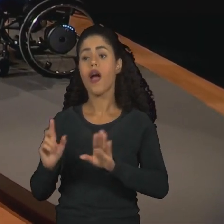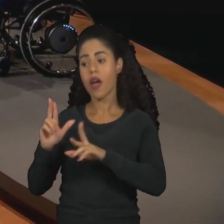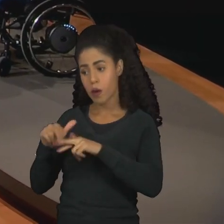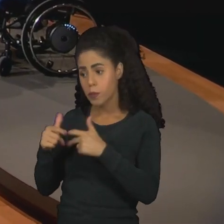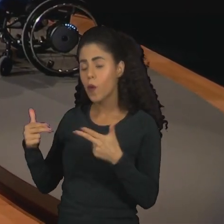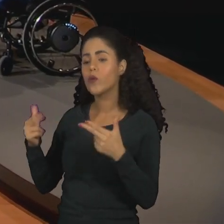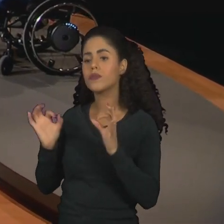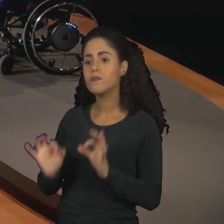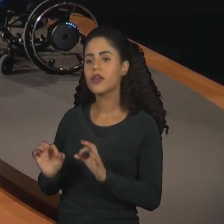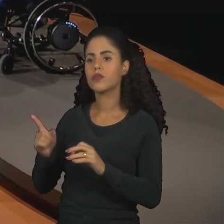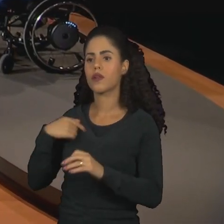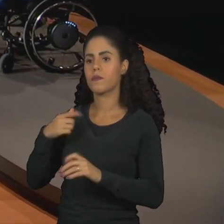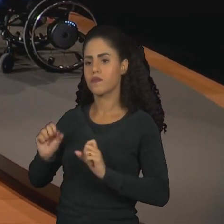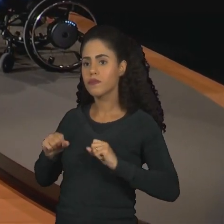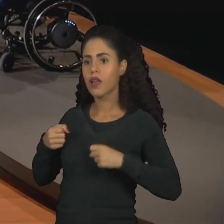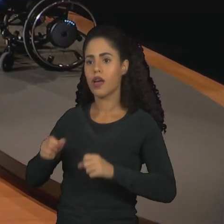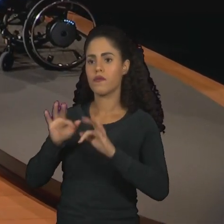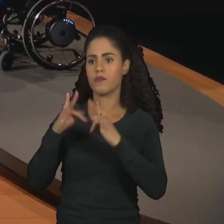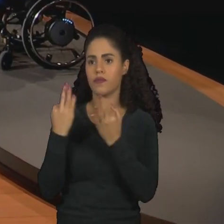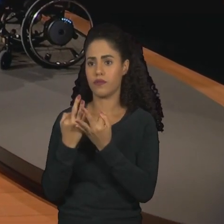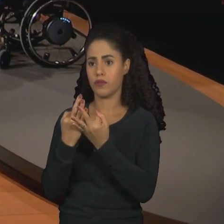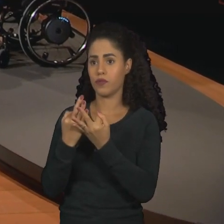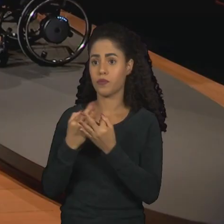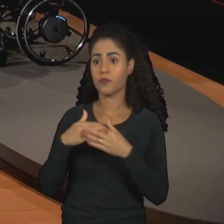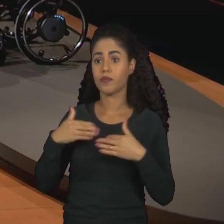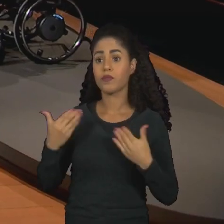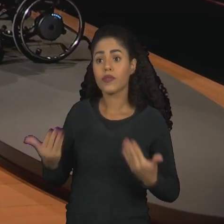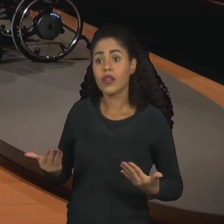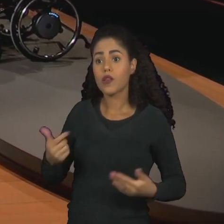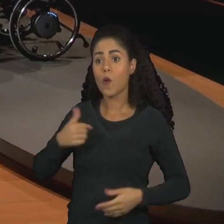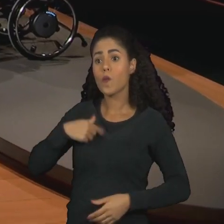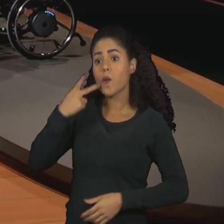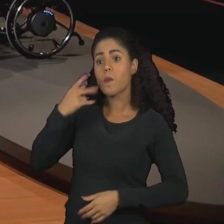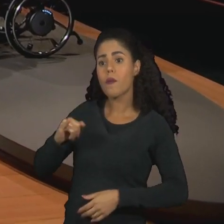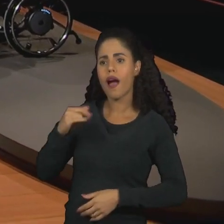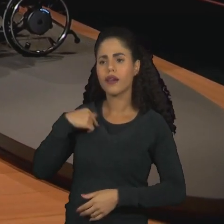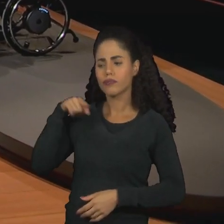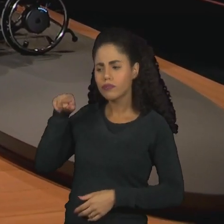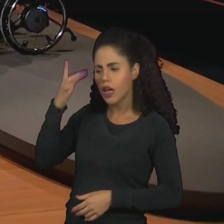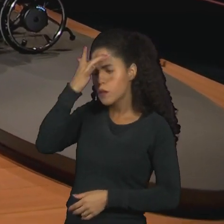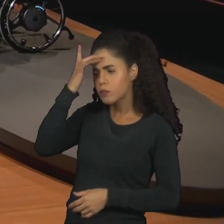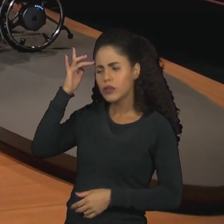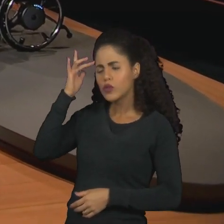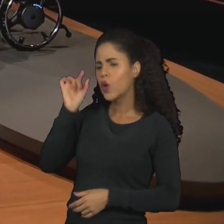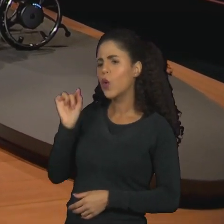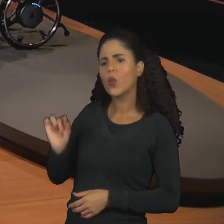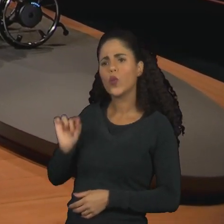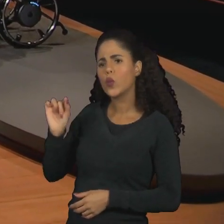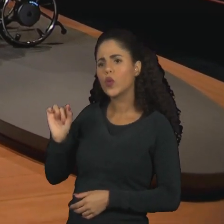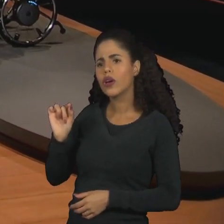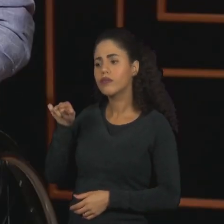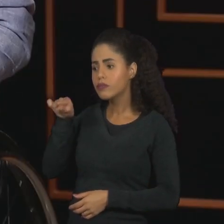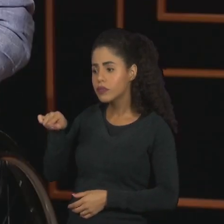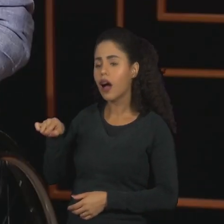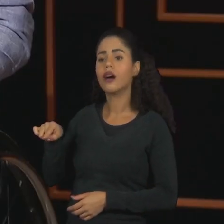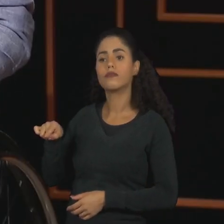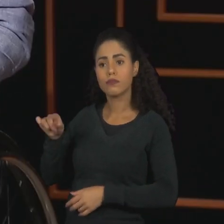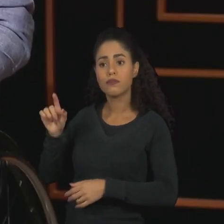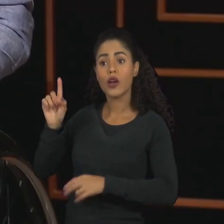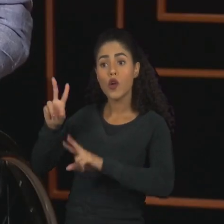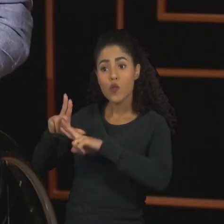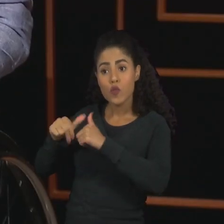realmente estrutural. Então, e o meu pai era um camarada que, em função